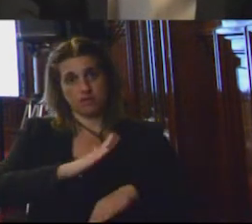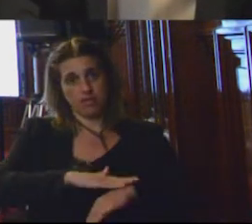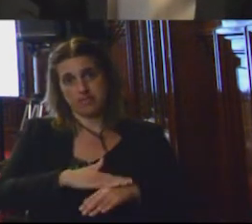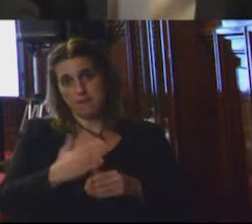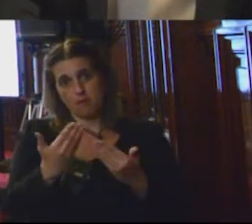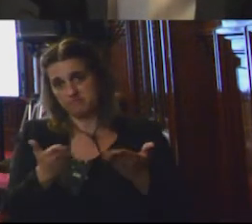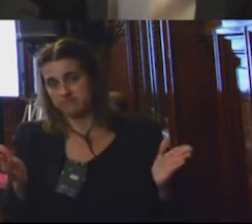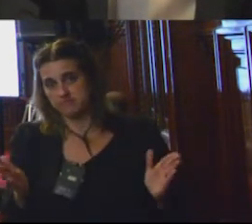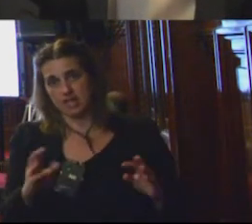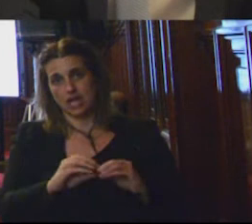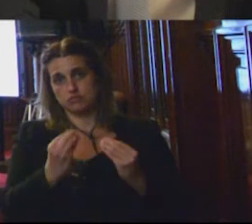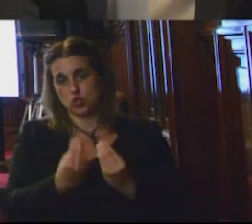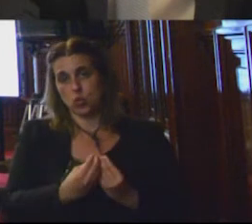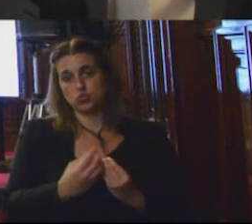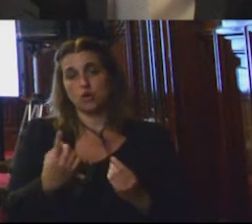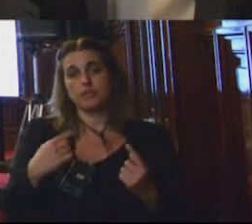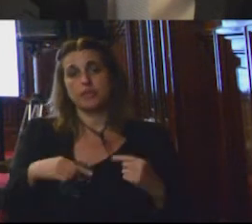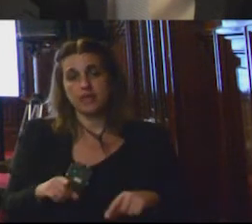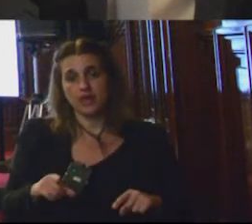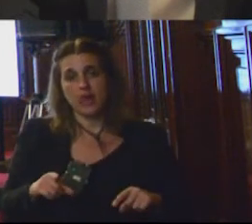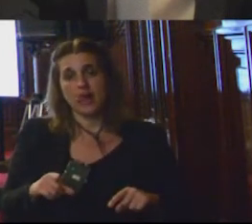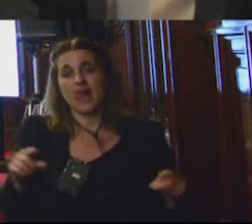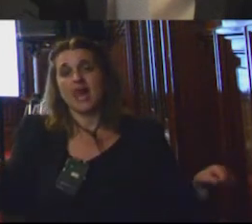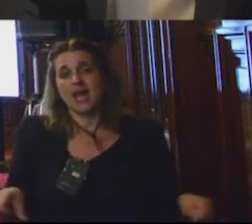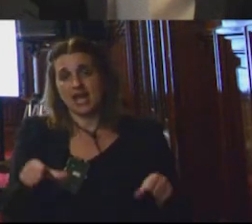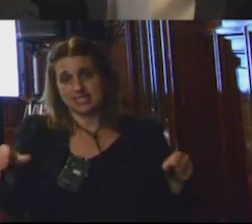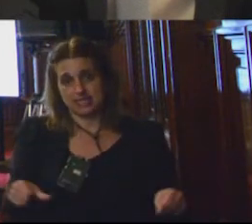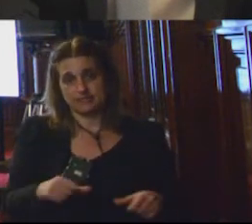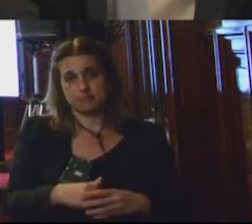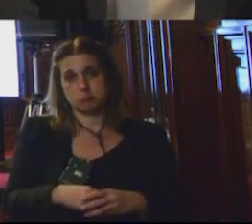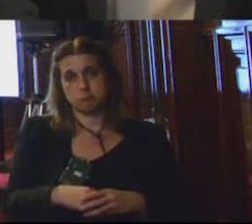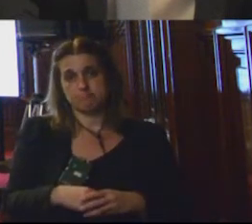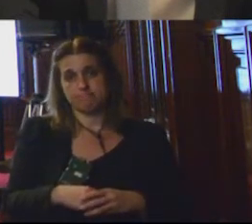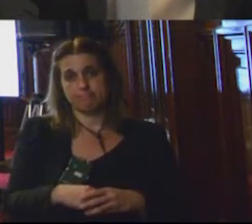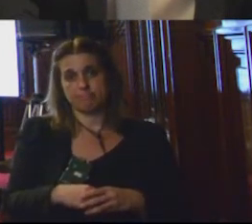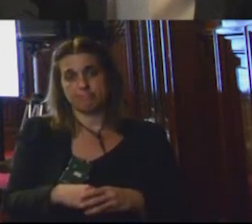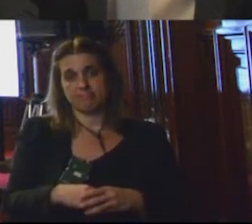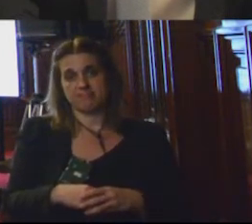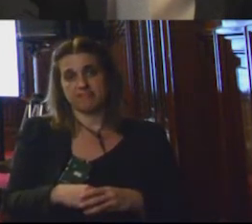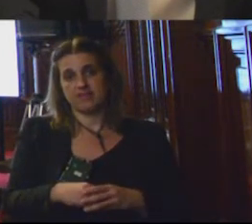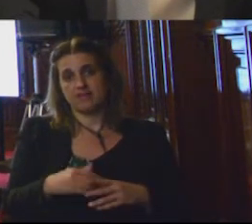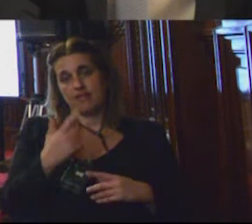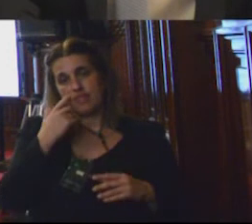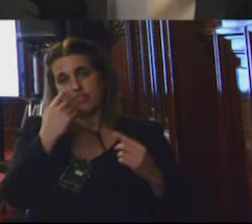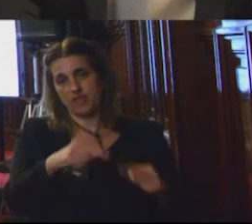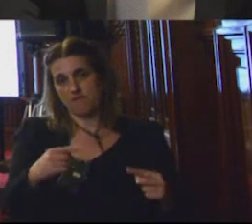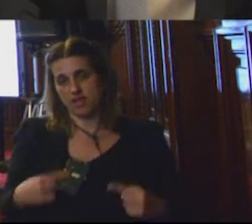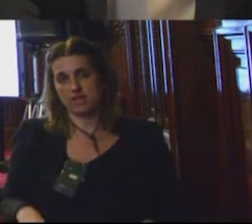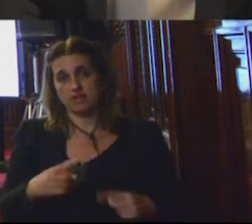Federal decorre do fato de que a Constituição Federal de 88, em vários dispositivos, prestigia a negociação